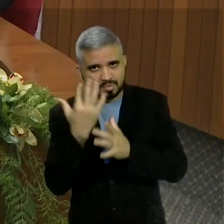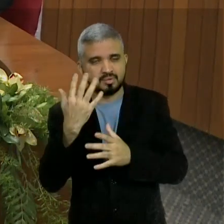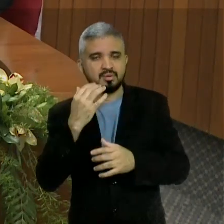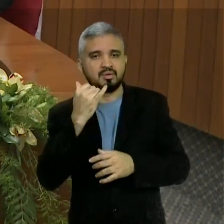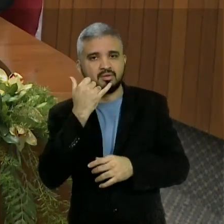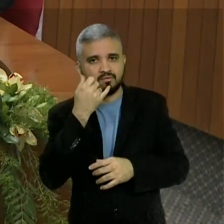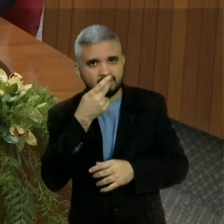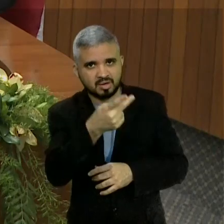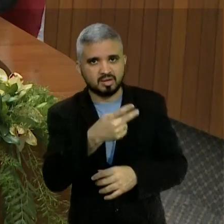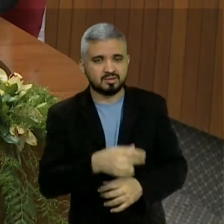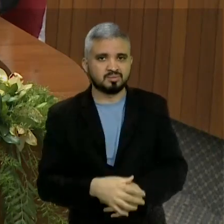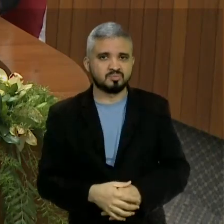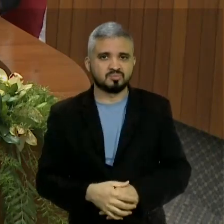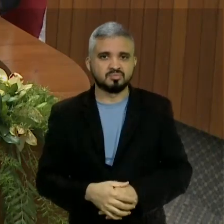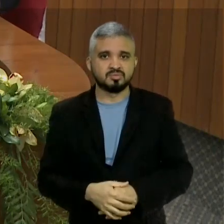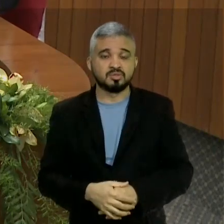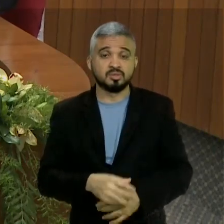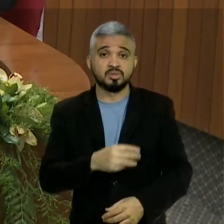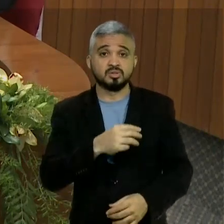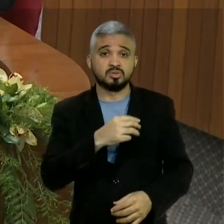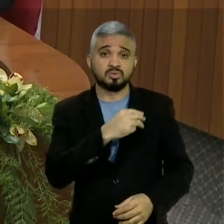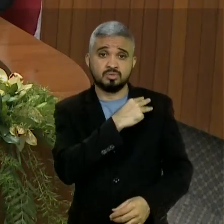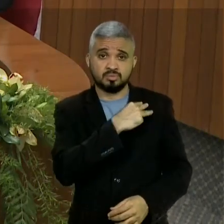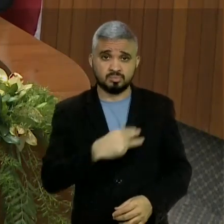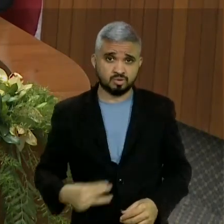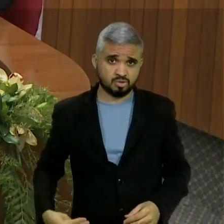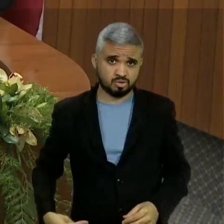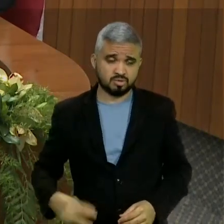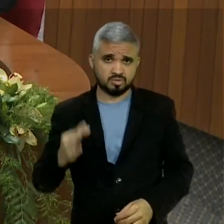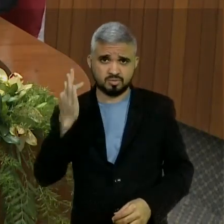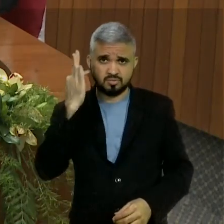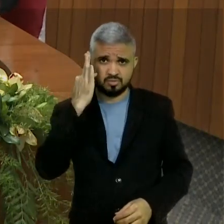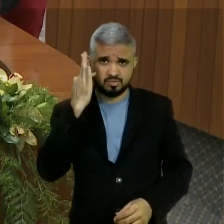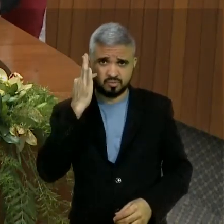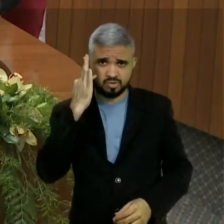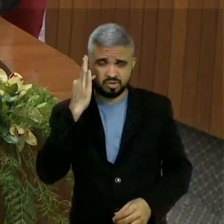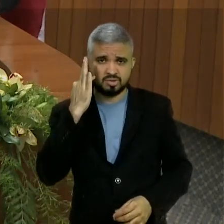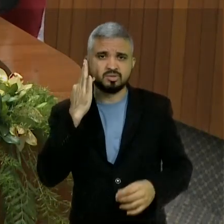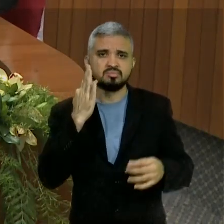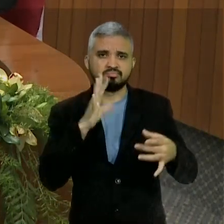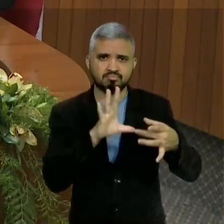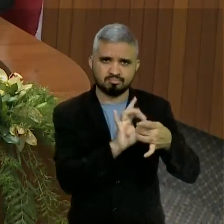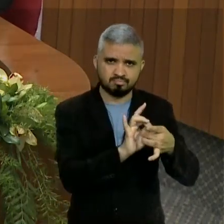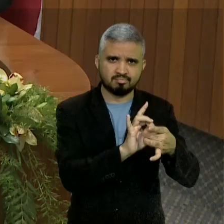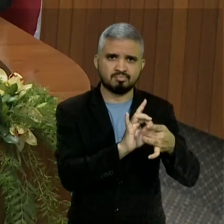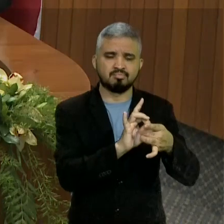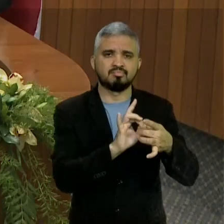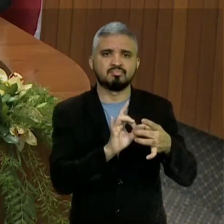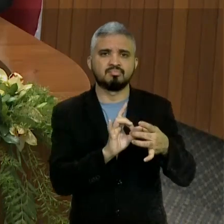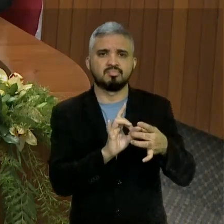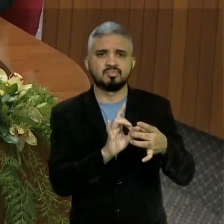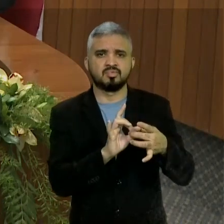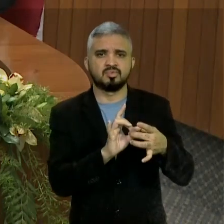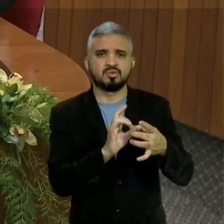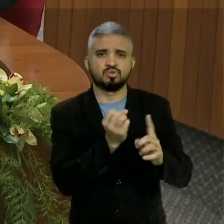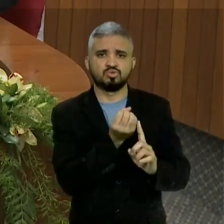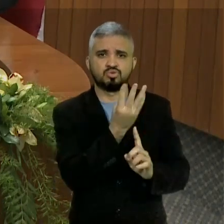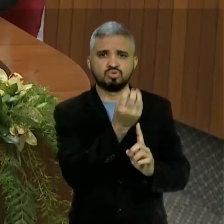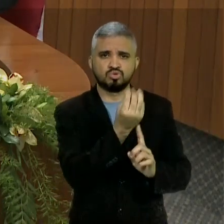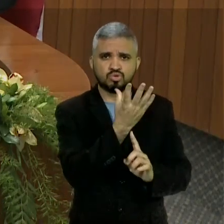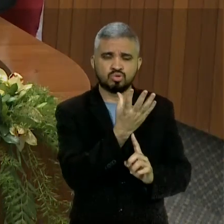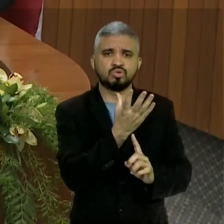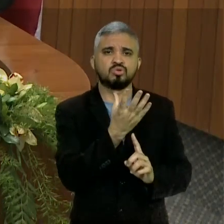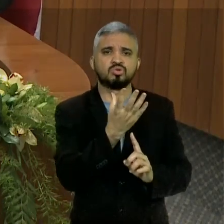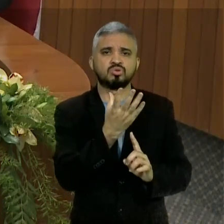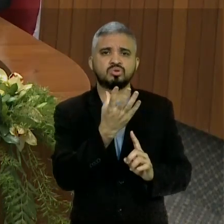combinado com solidariedade na ação acatou todos os pedidos do partido lá em cima